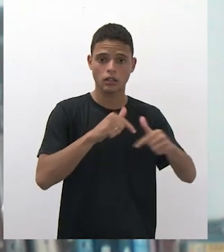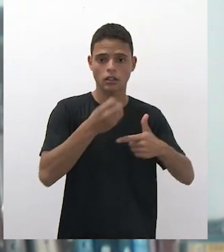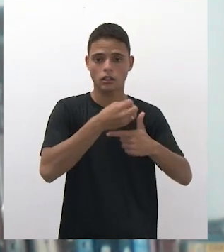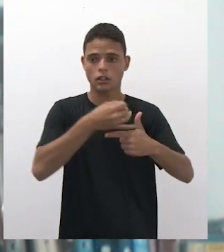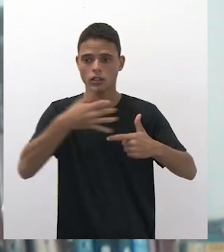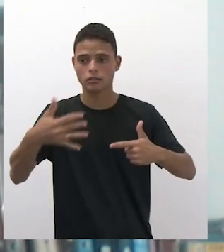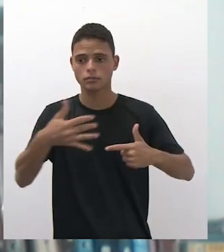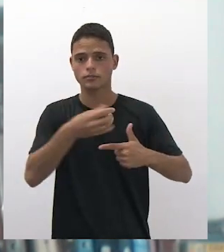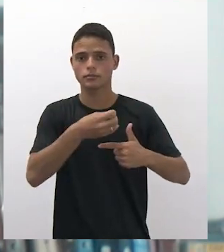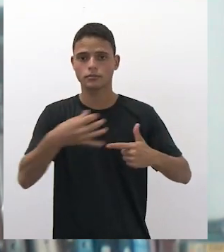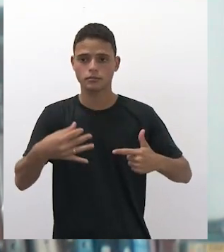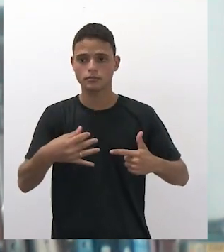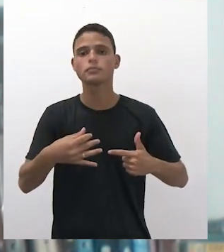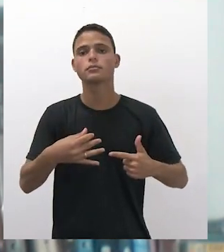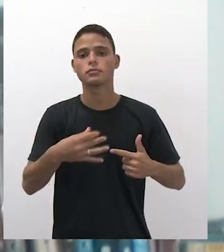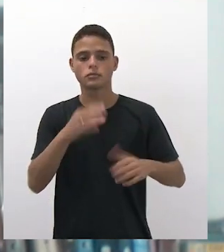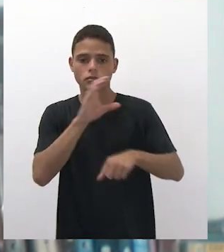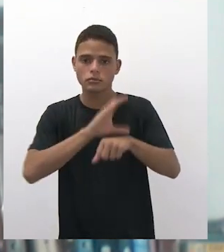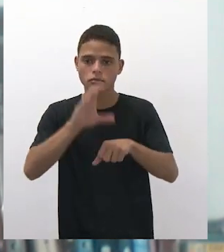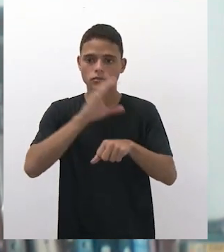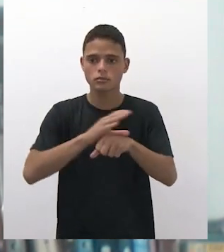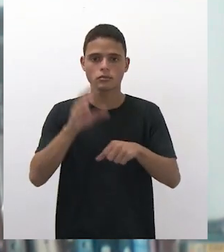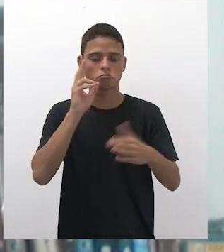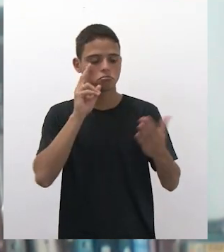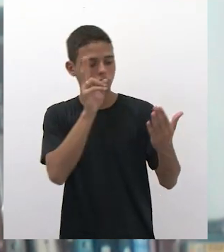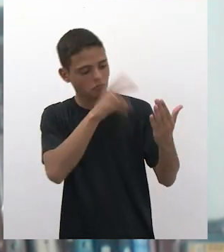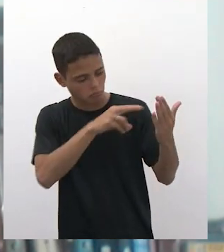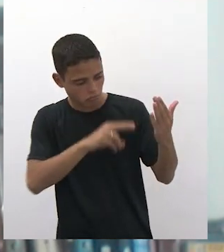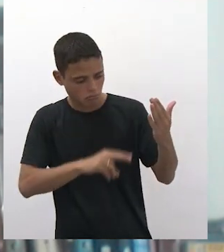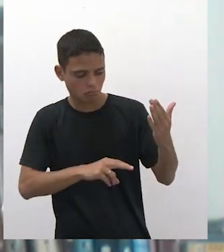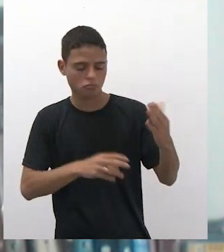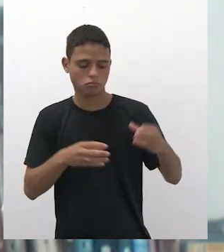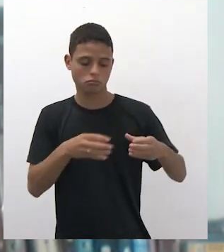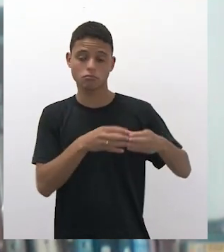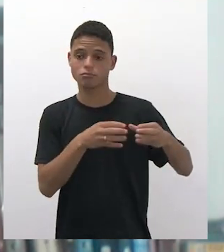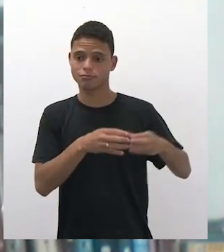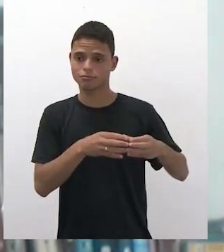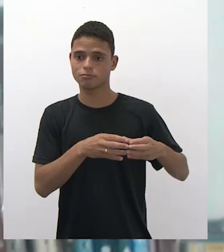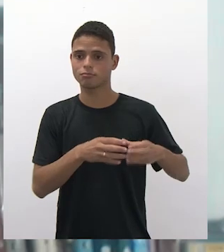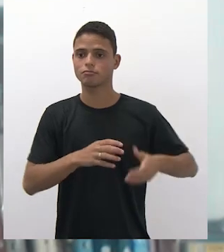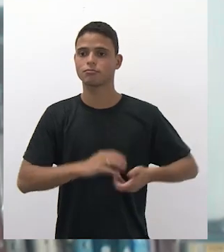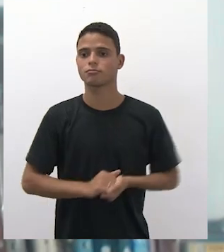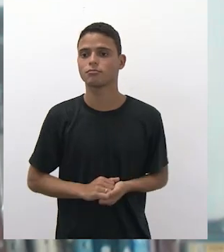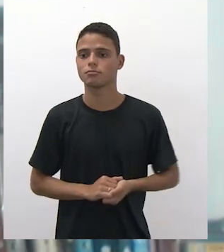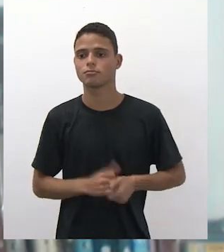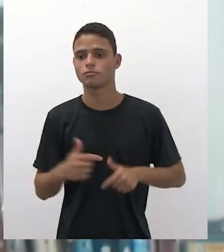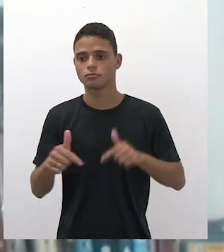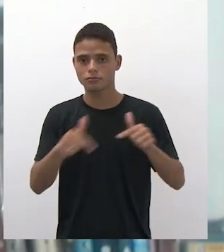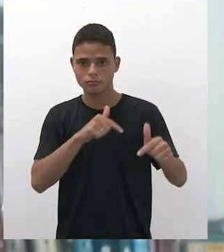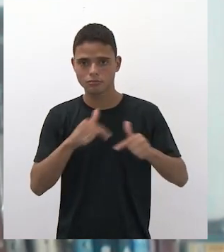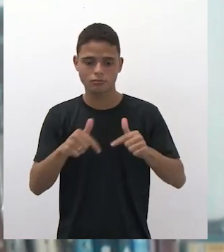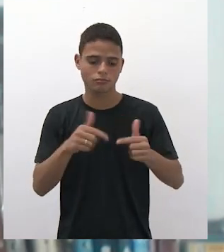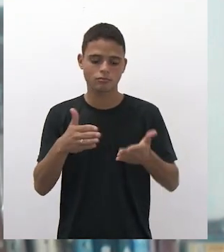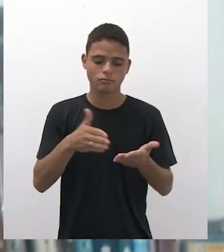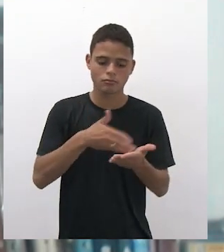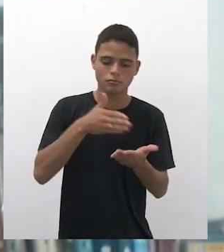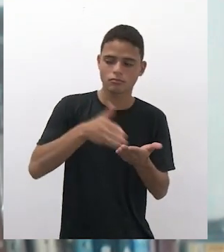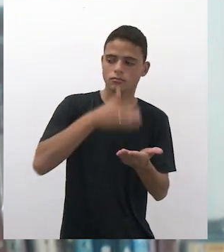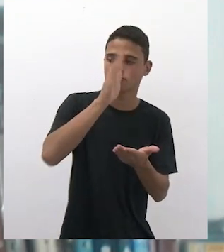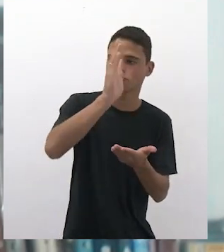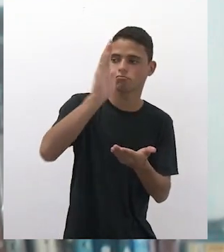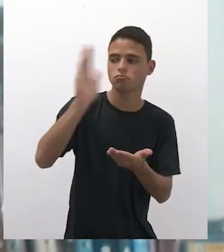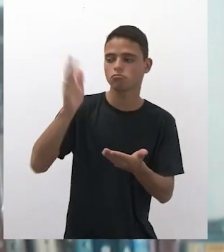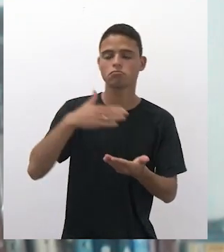de leitura, né, que uma paixão também, que é o Clube de Leitura Gato Preto, trabalhar na biblioteca, que é um ambiente que eu